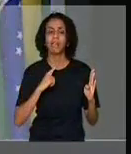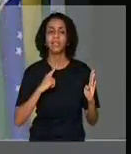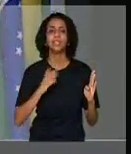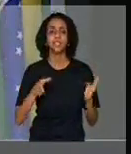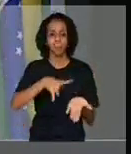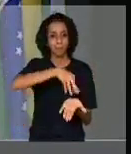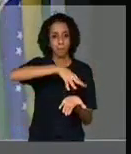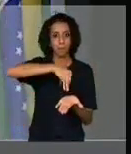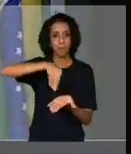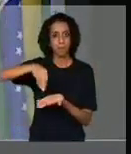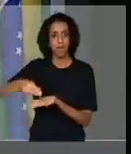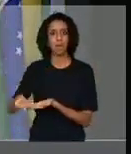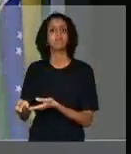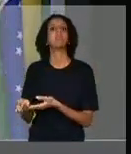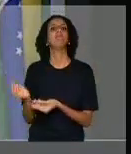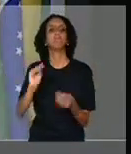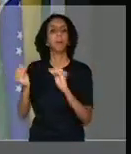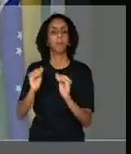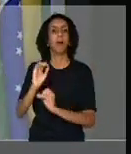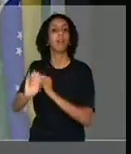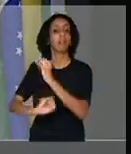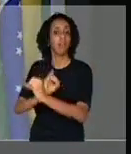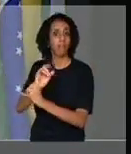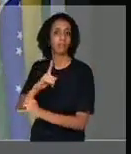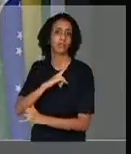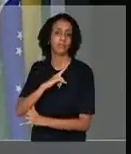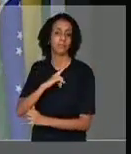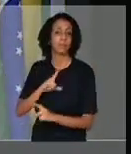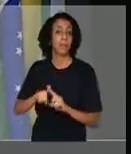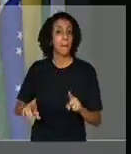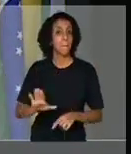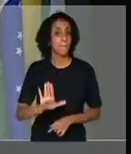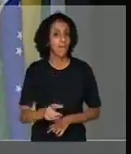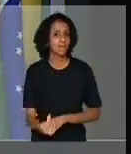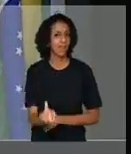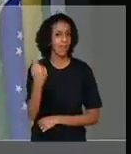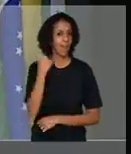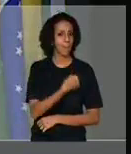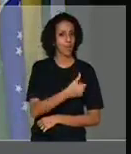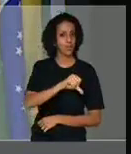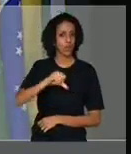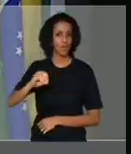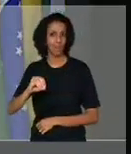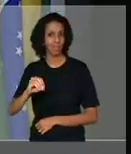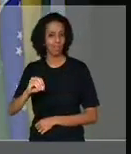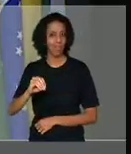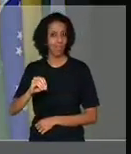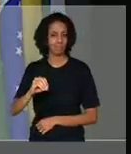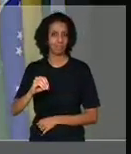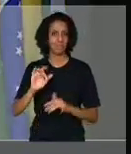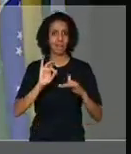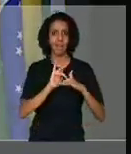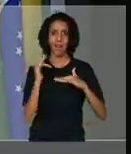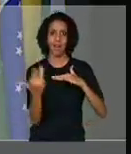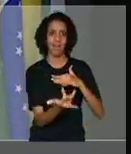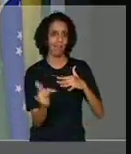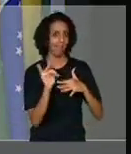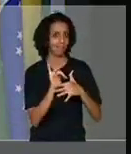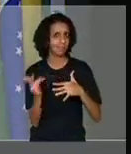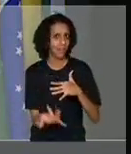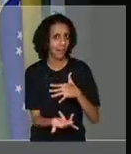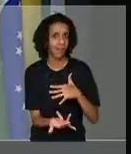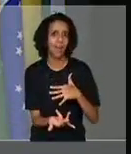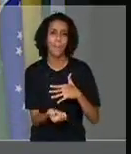inteiras estão inseridas, mas no começo da década de 90, a rede social era incipiente. Então